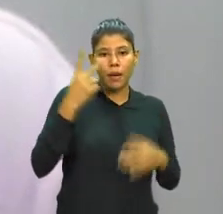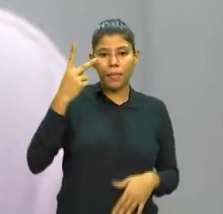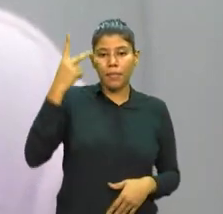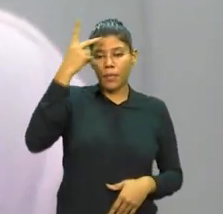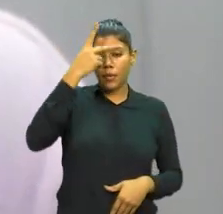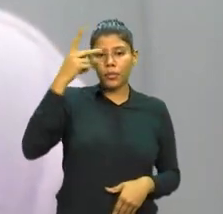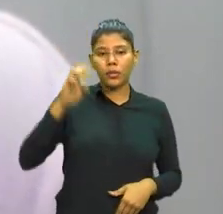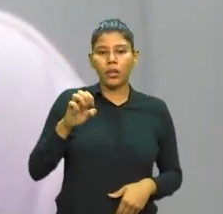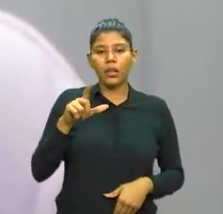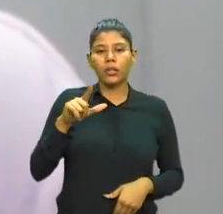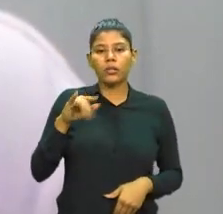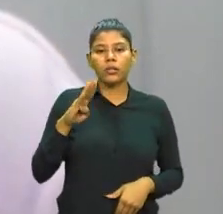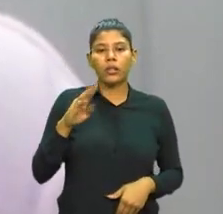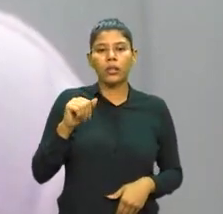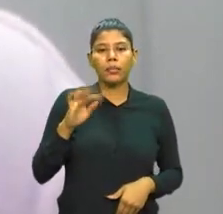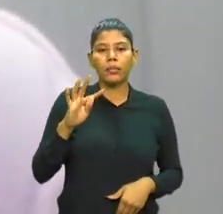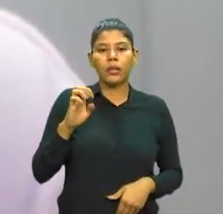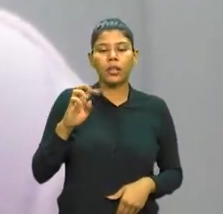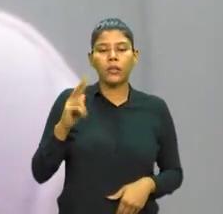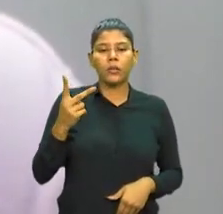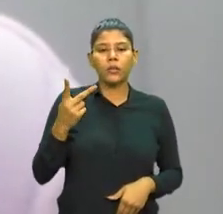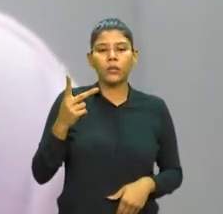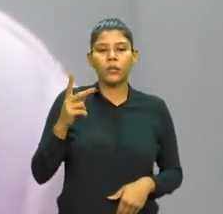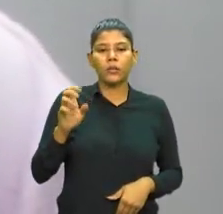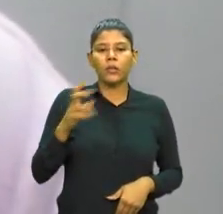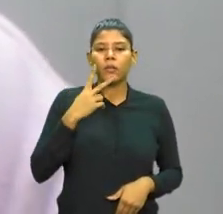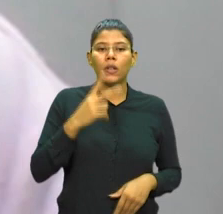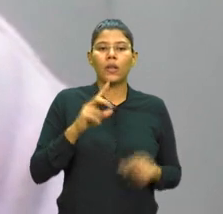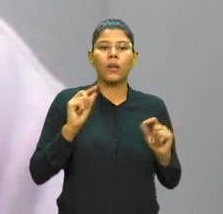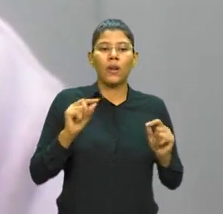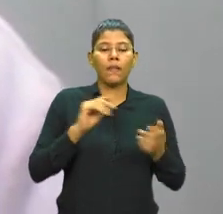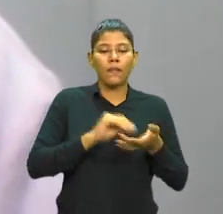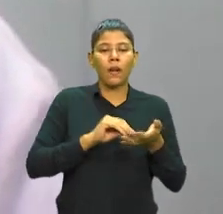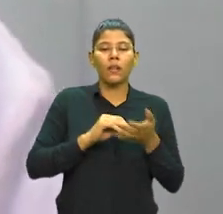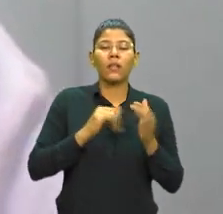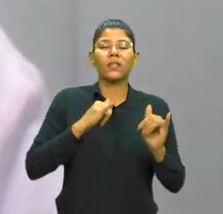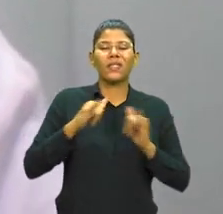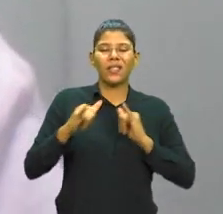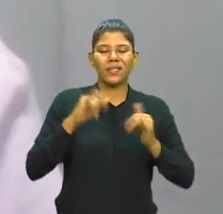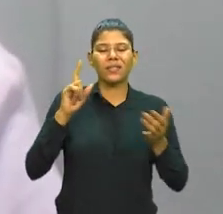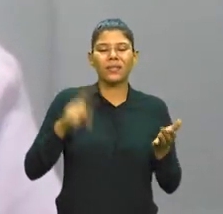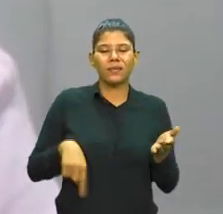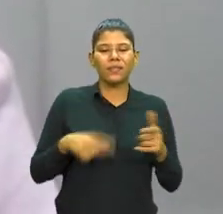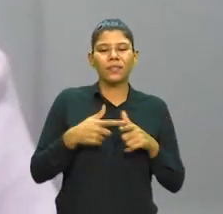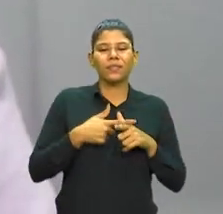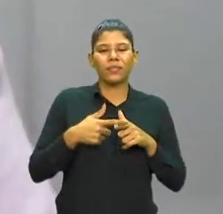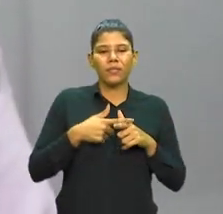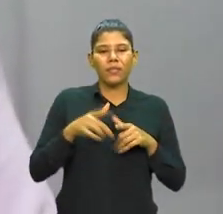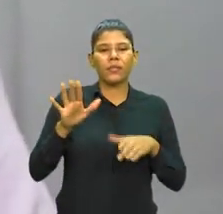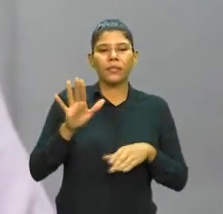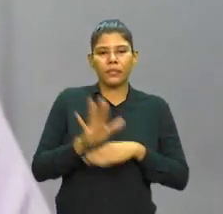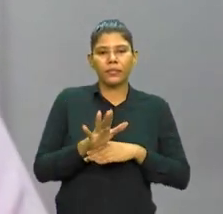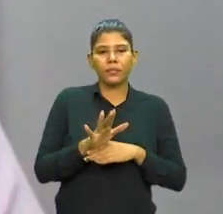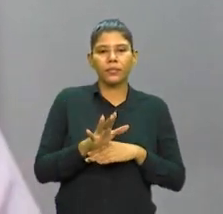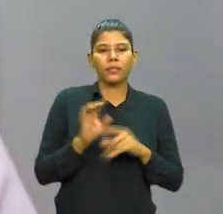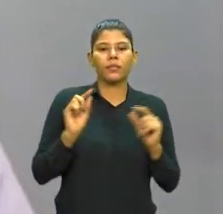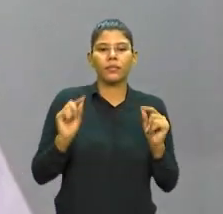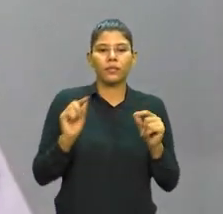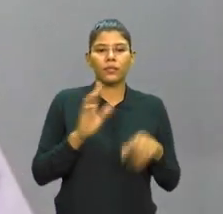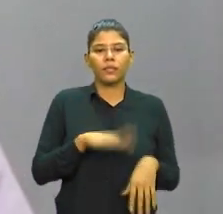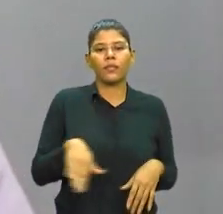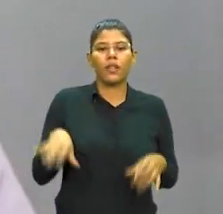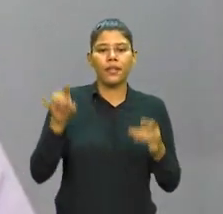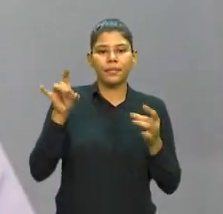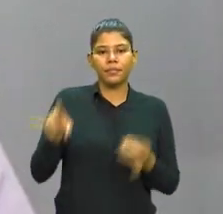alida destaca que a falta de conectividade também foi um ponto relevante para que milhares de crianças deixassem de